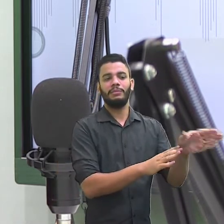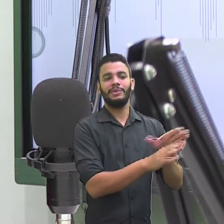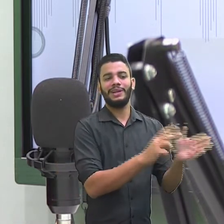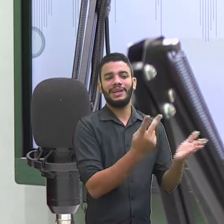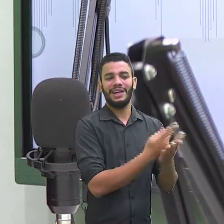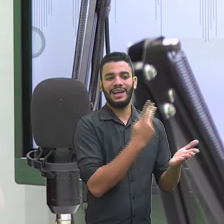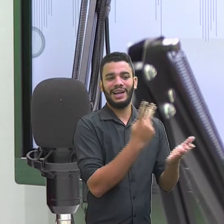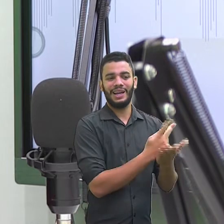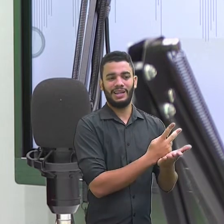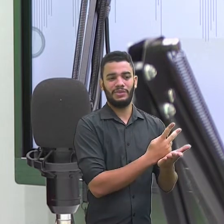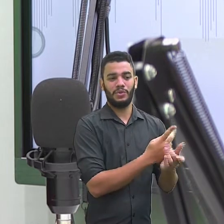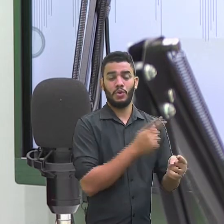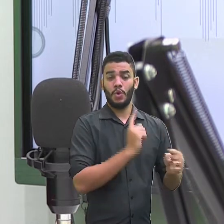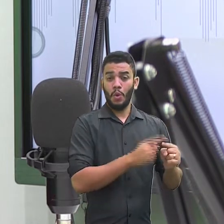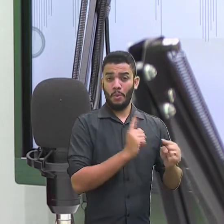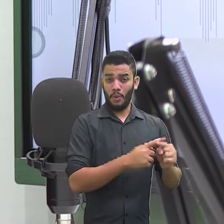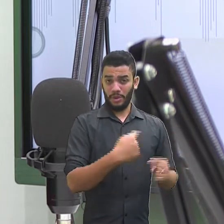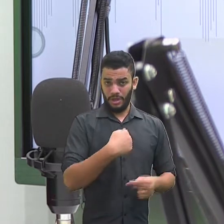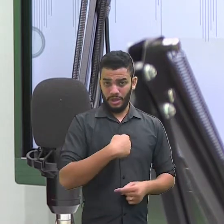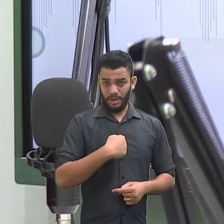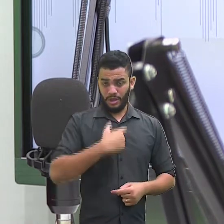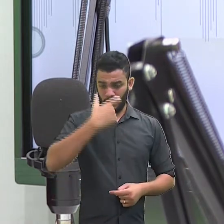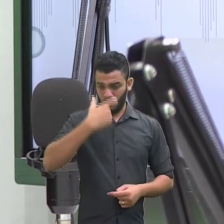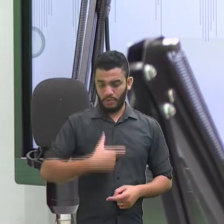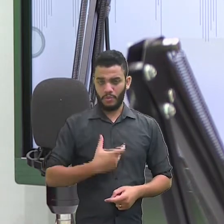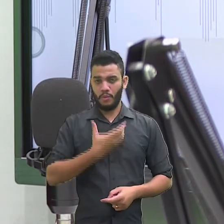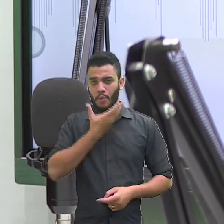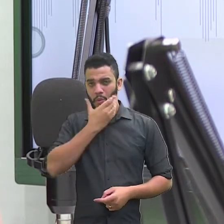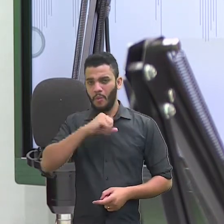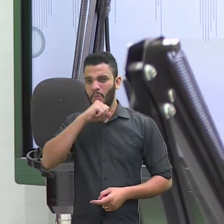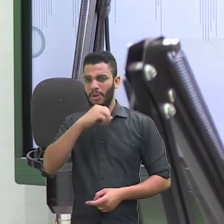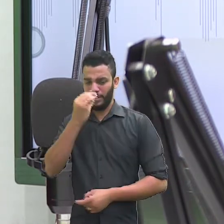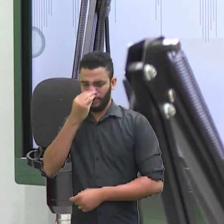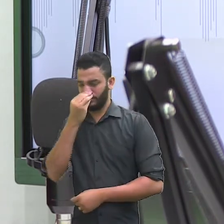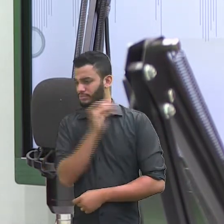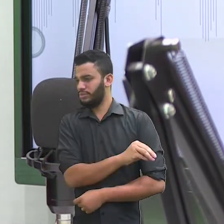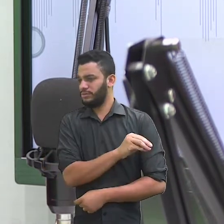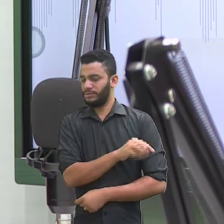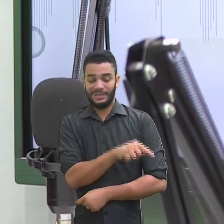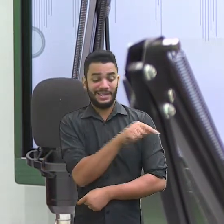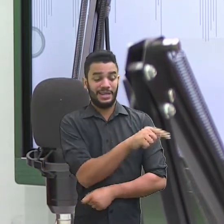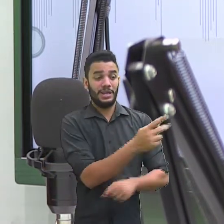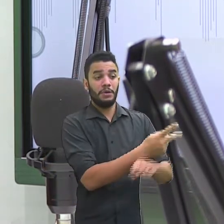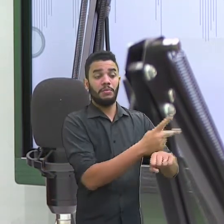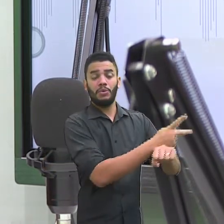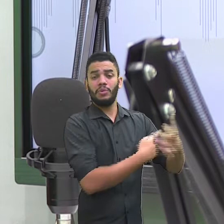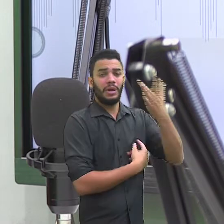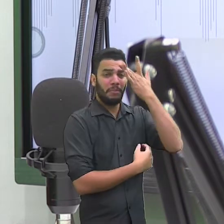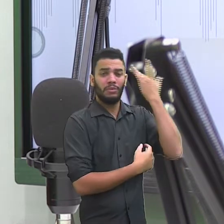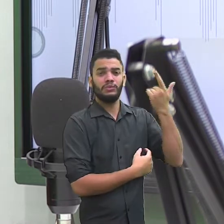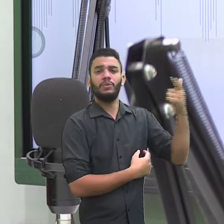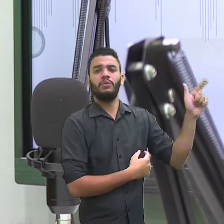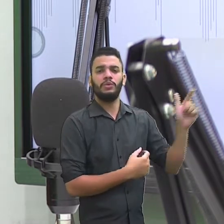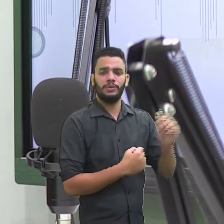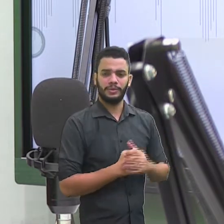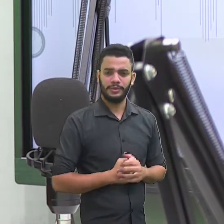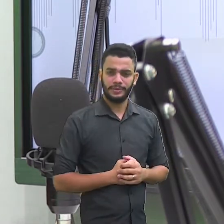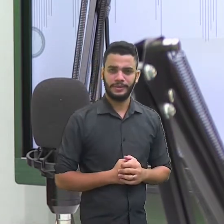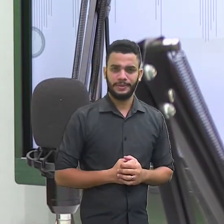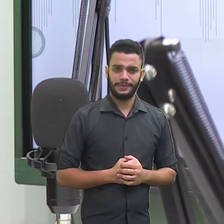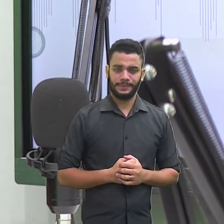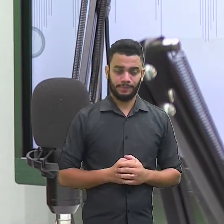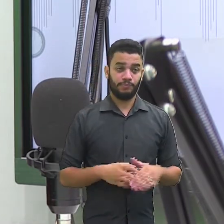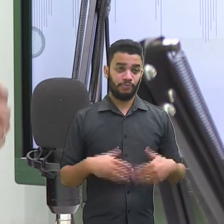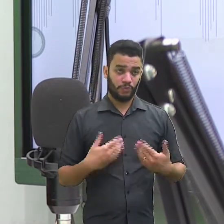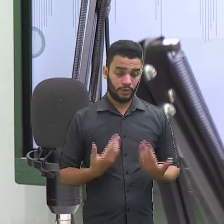gente precisa se voltar mais para casa da gente. Porque, veja bem, eu agora invisto todas as minhas